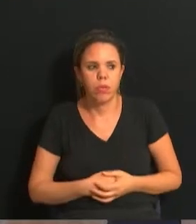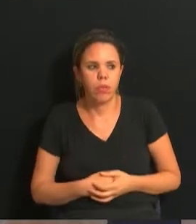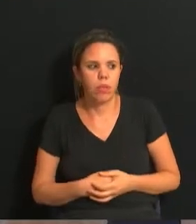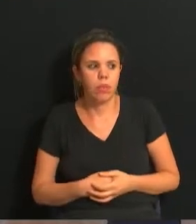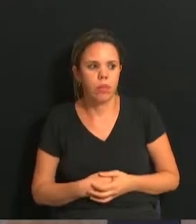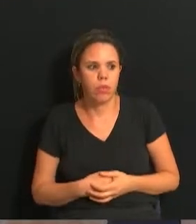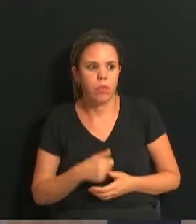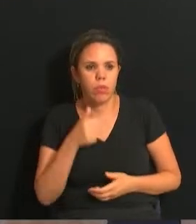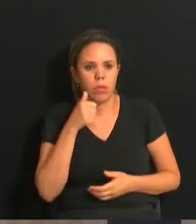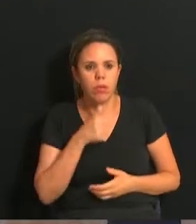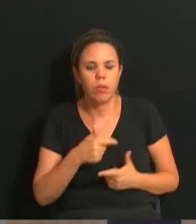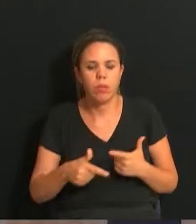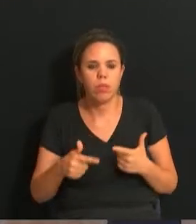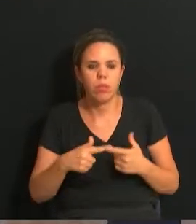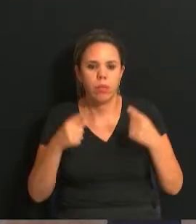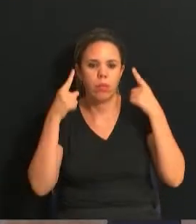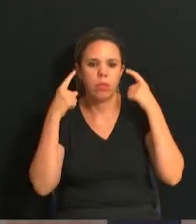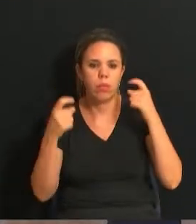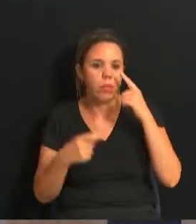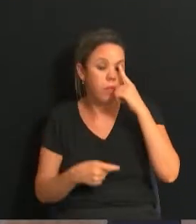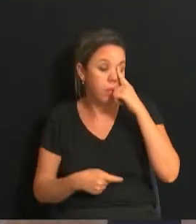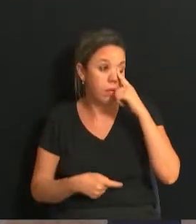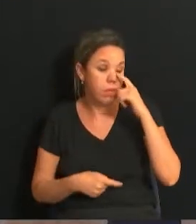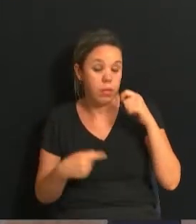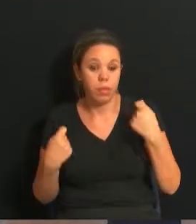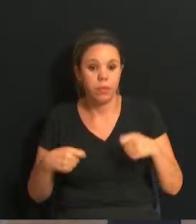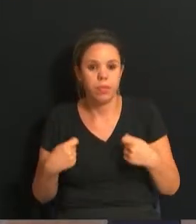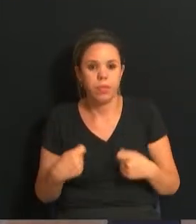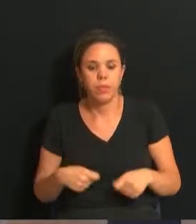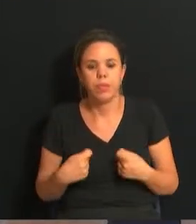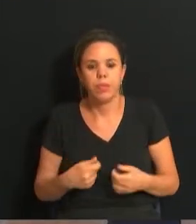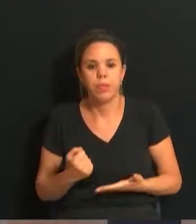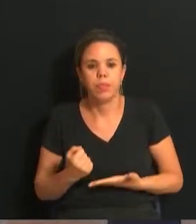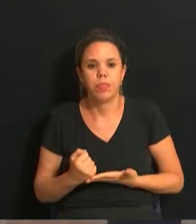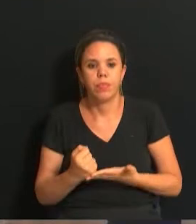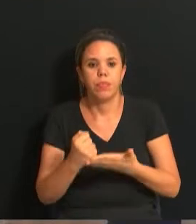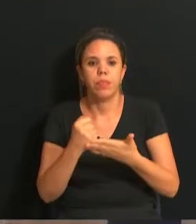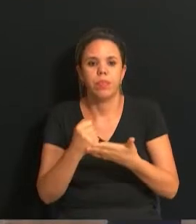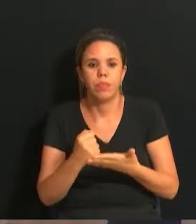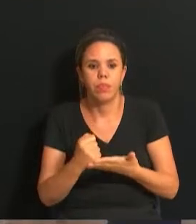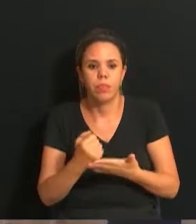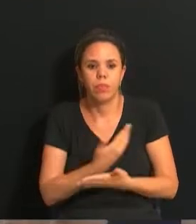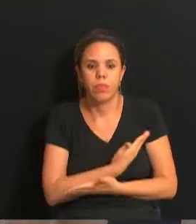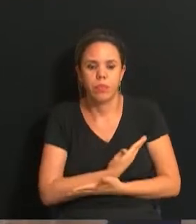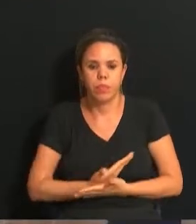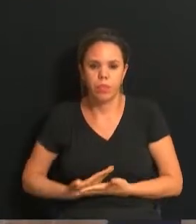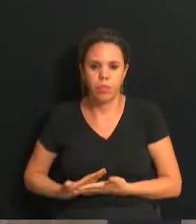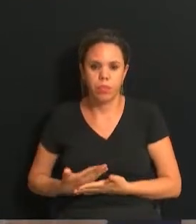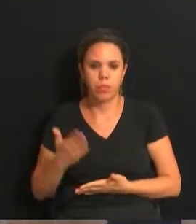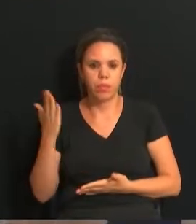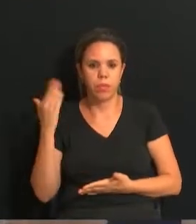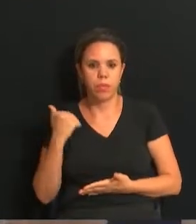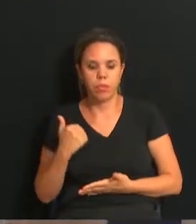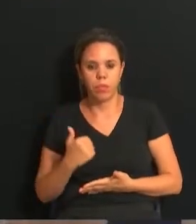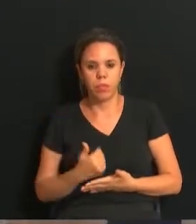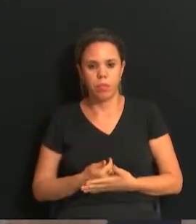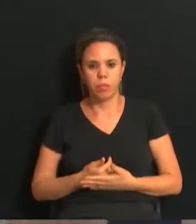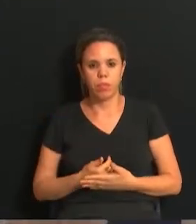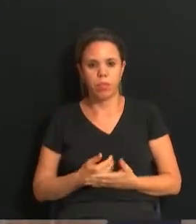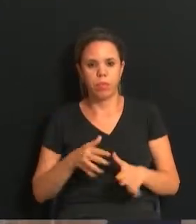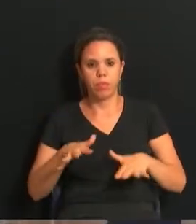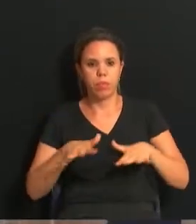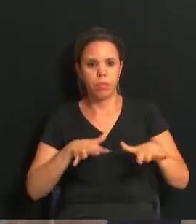que está numa situação de violência, ela precisa do auxílio do Estado. Nós sabemos e quero saudar muito os